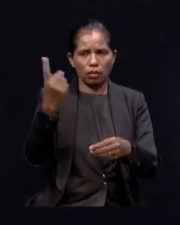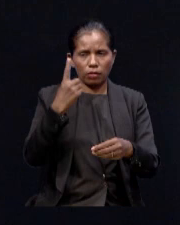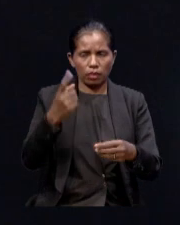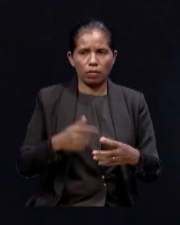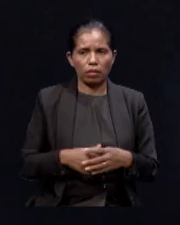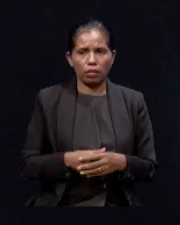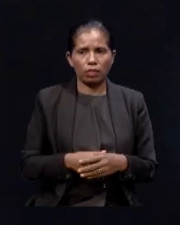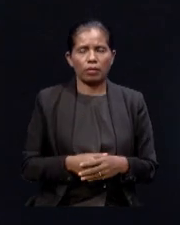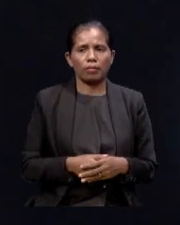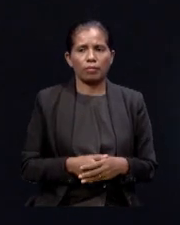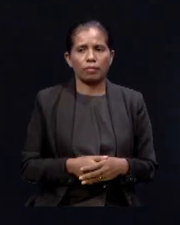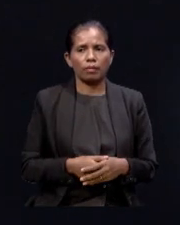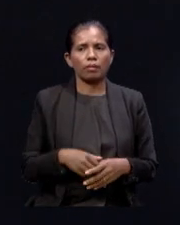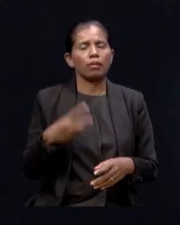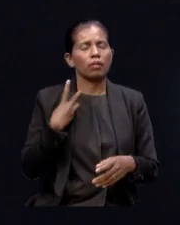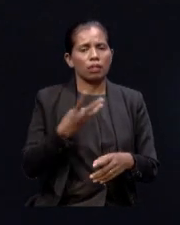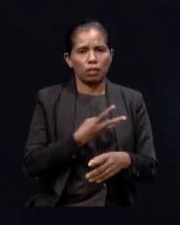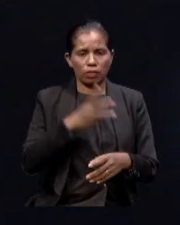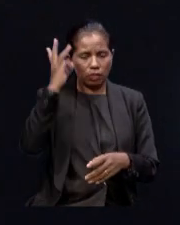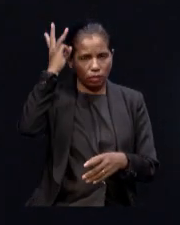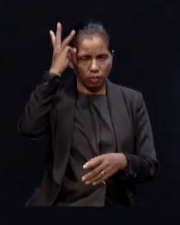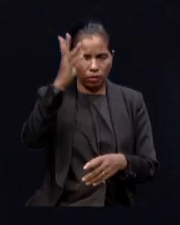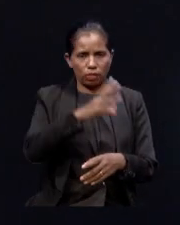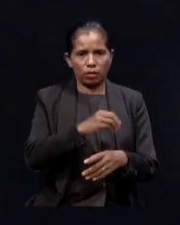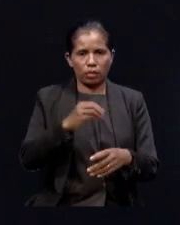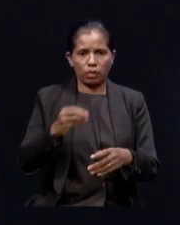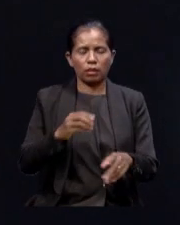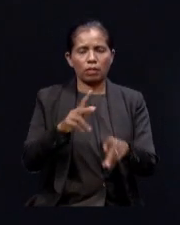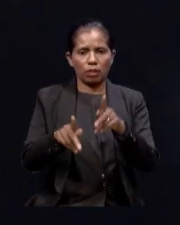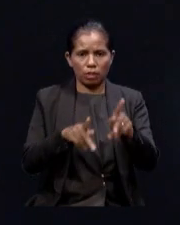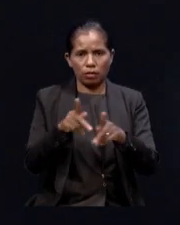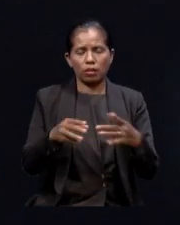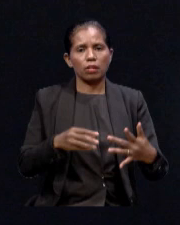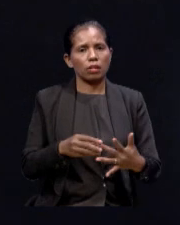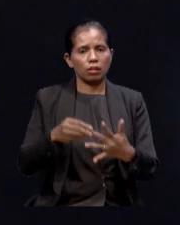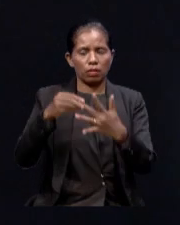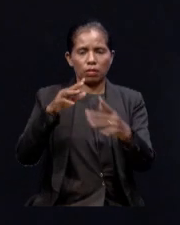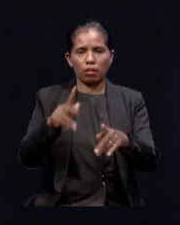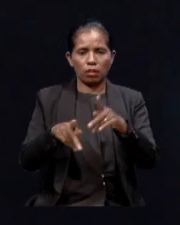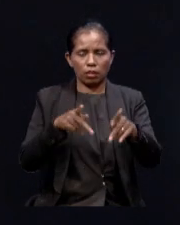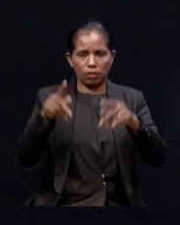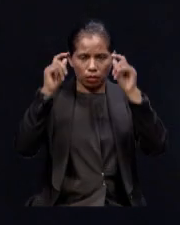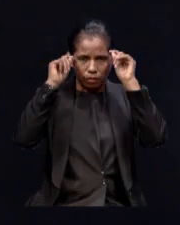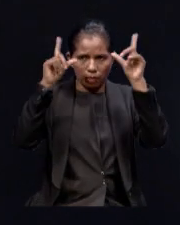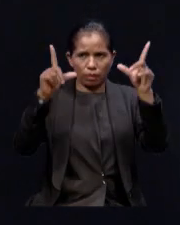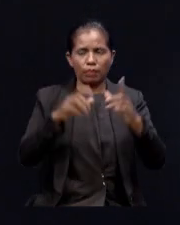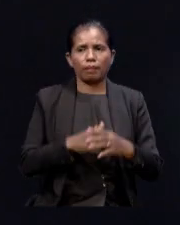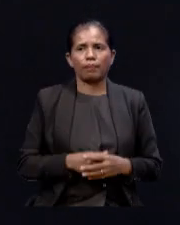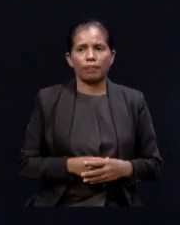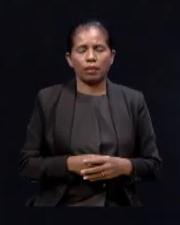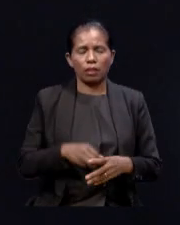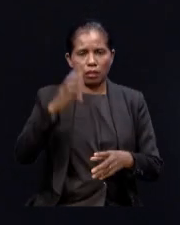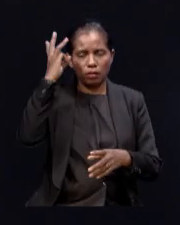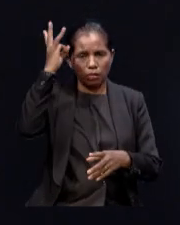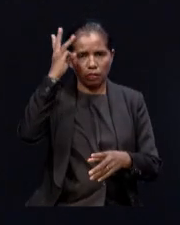a tinha preocupação com a comunidade liliba povo Timor Leste nina